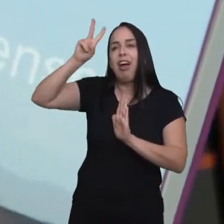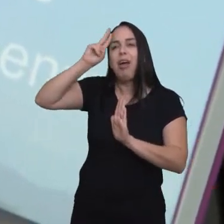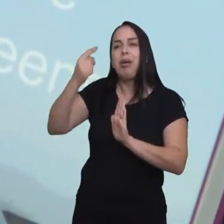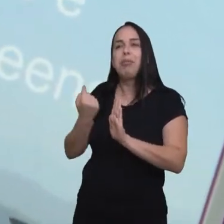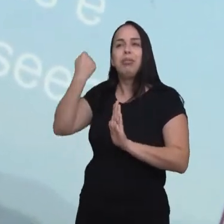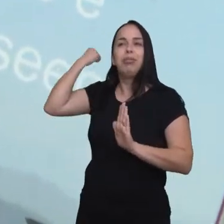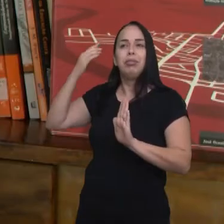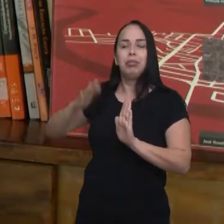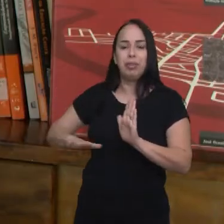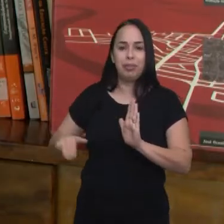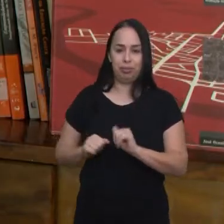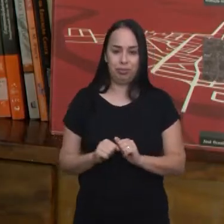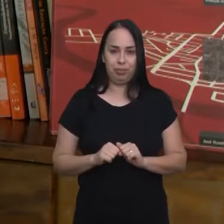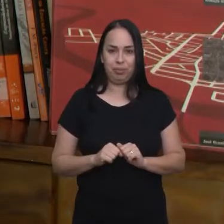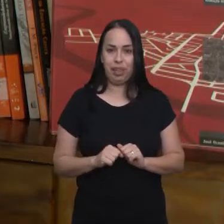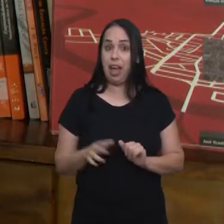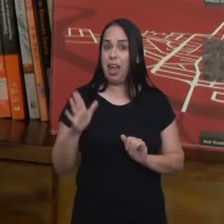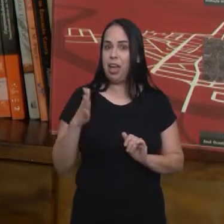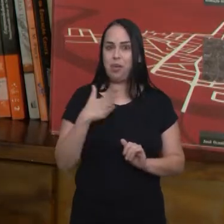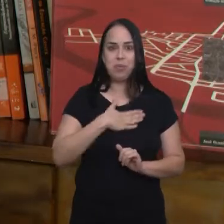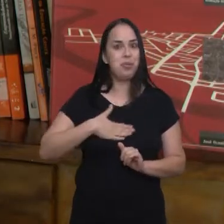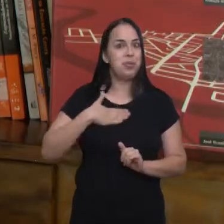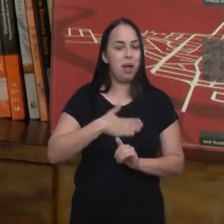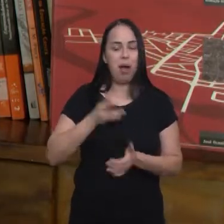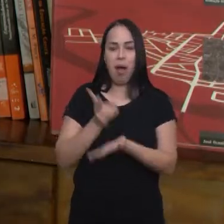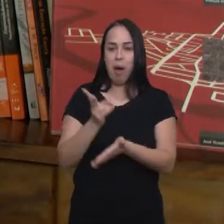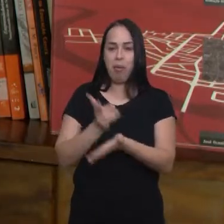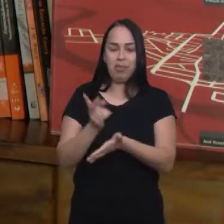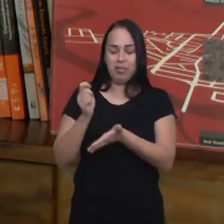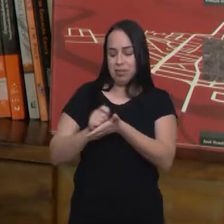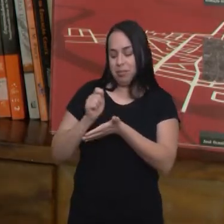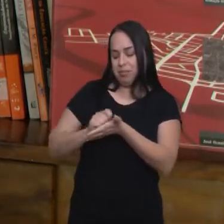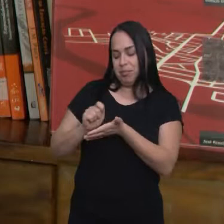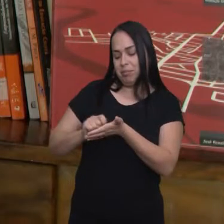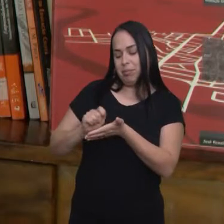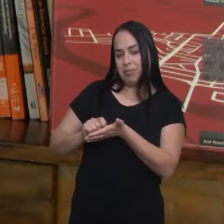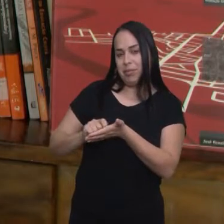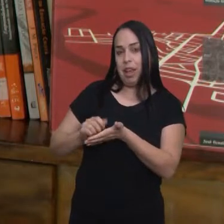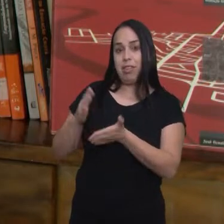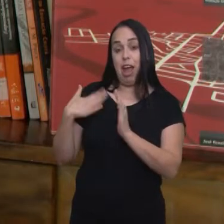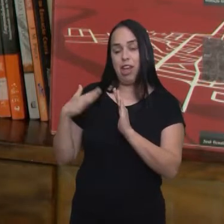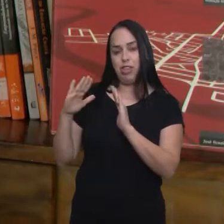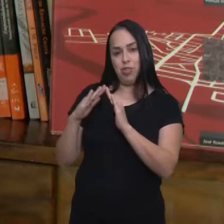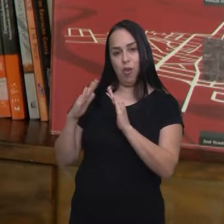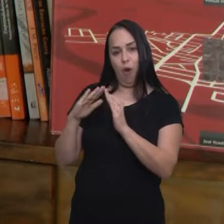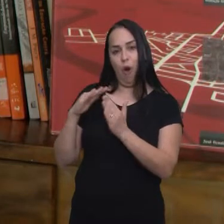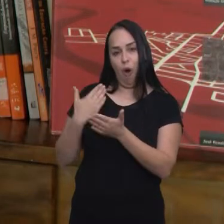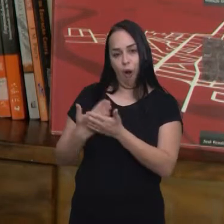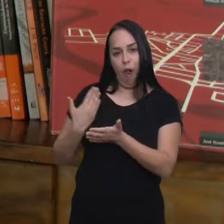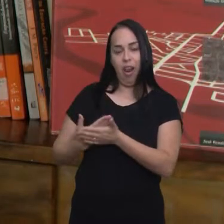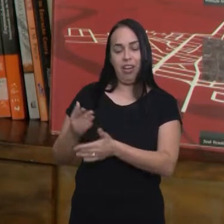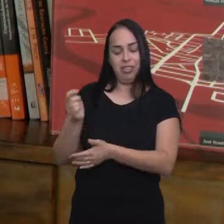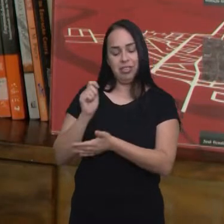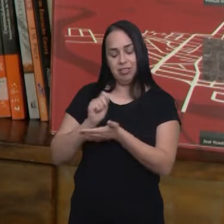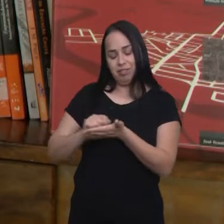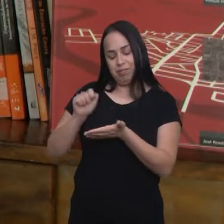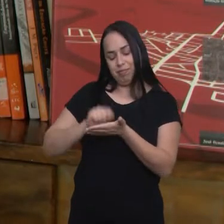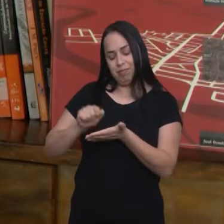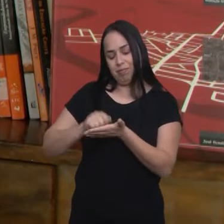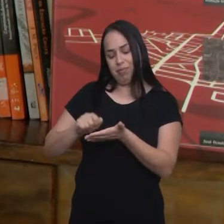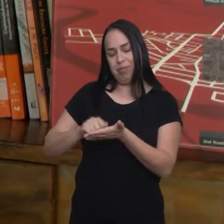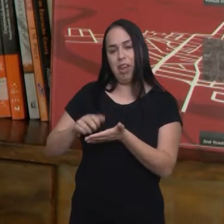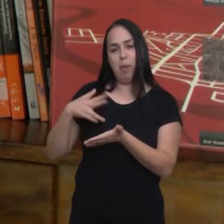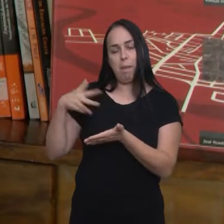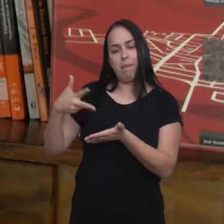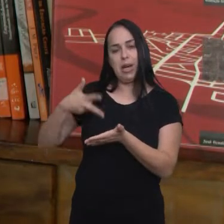viraram livro. Eu nunca tive dificuldade em escrever, né? Desde os meus tempos de ensino médio, eu já percebia que eu tinha uma certa